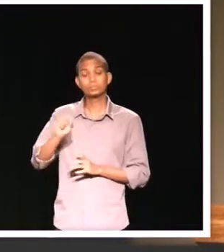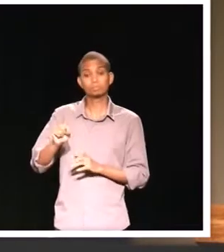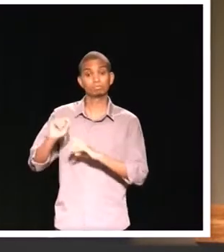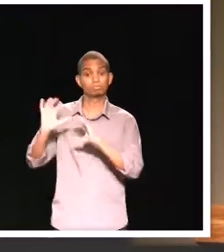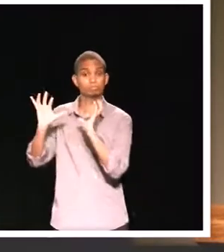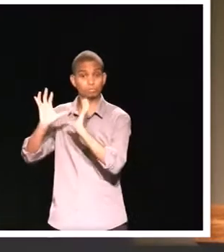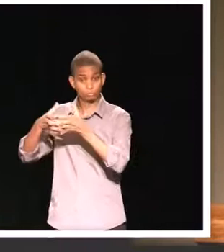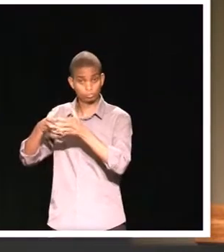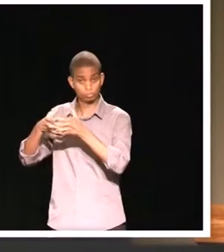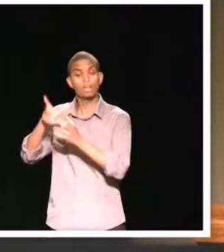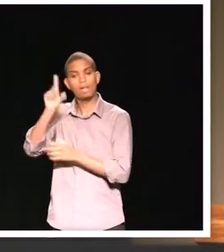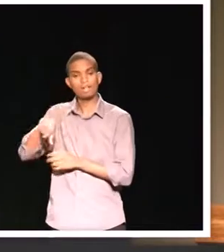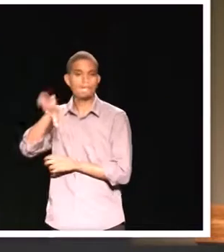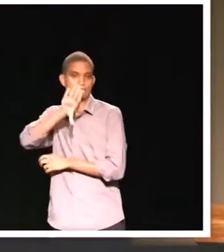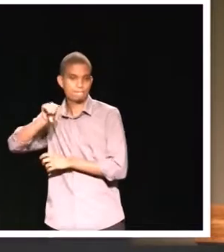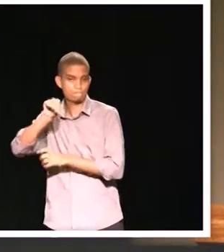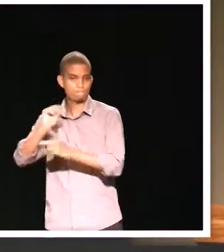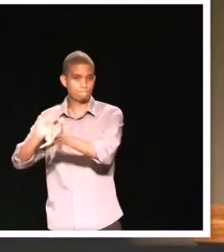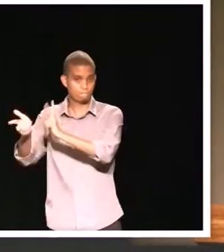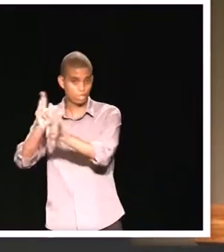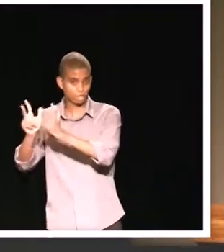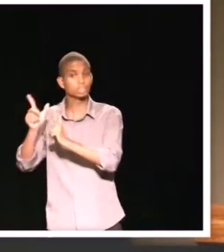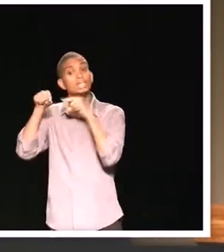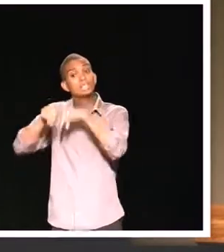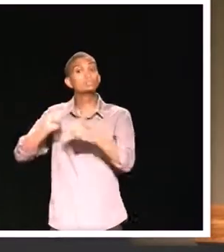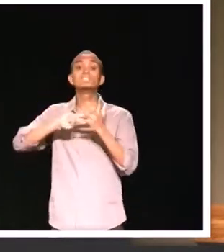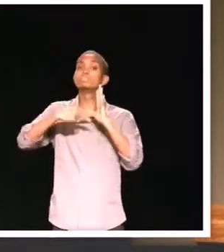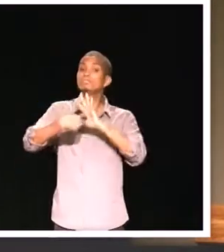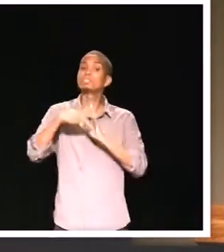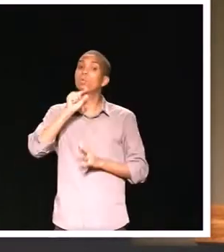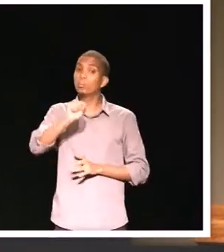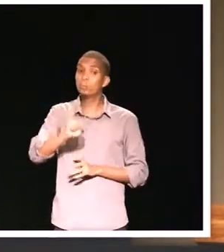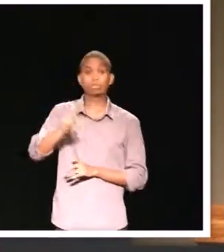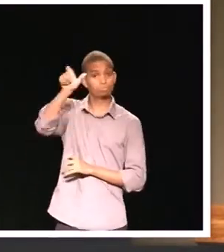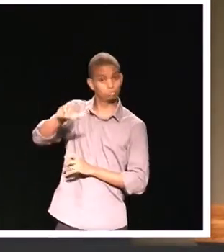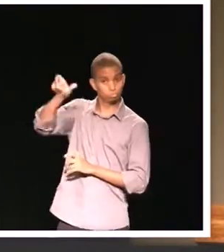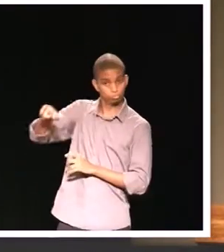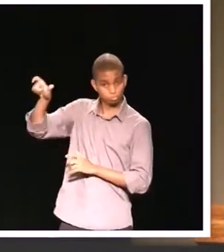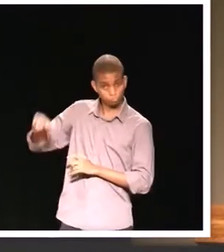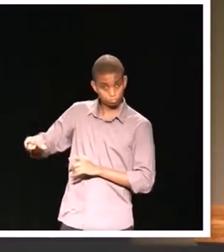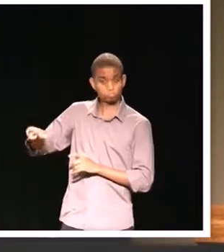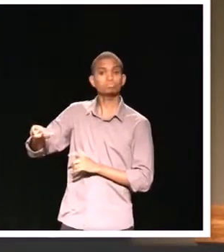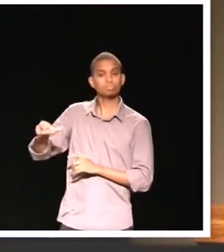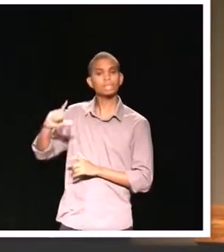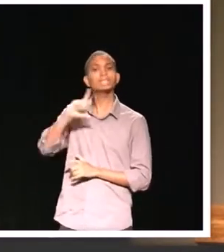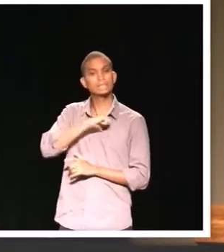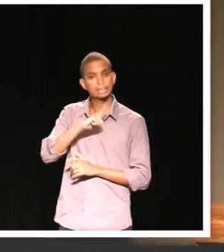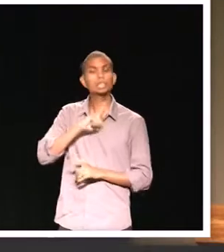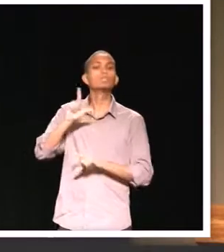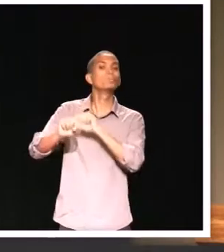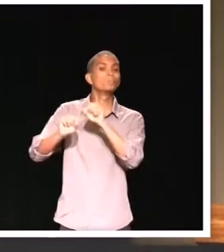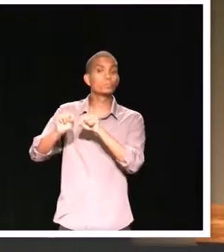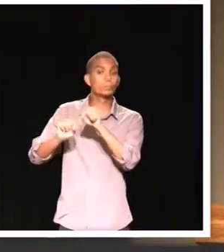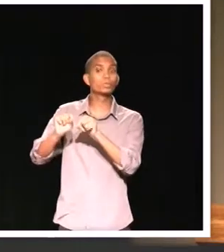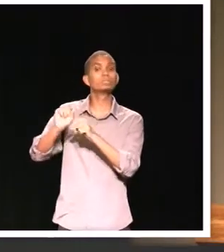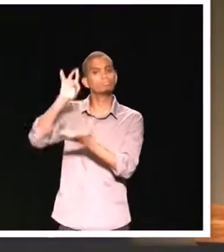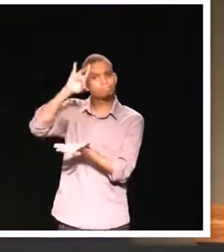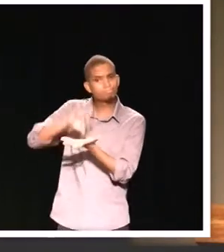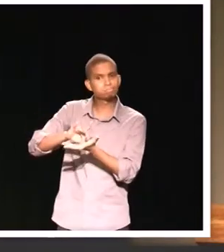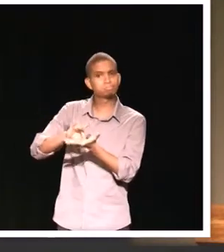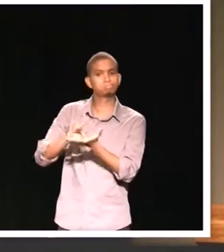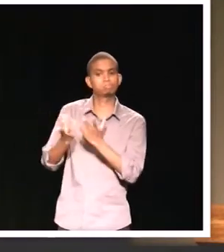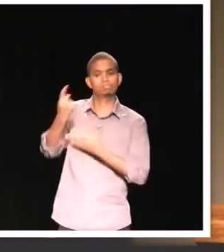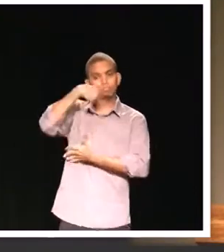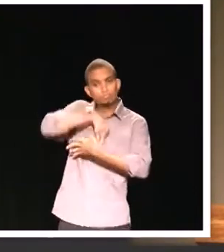falantes. E isto quer dizer também que são sujeitos por causa de sua